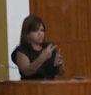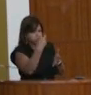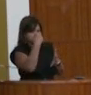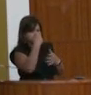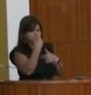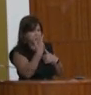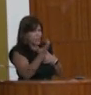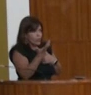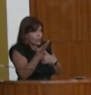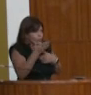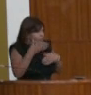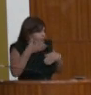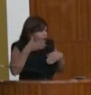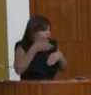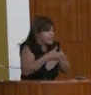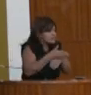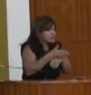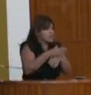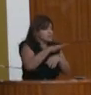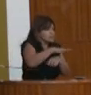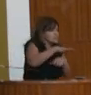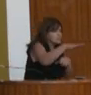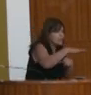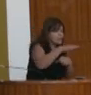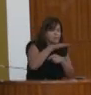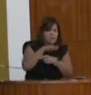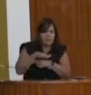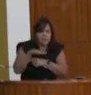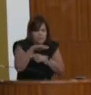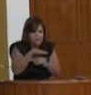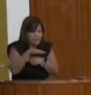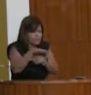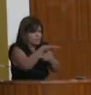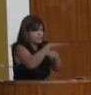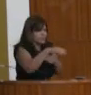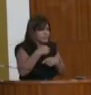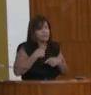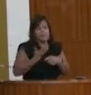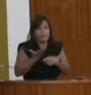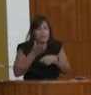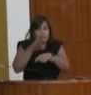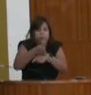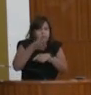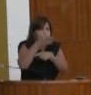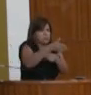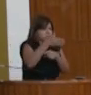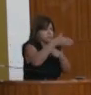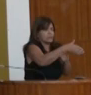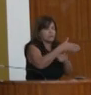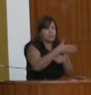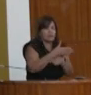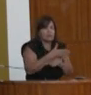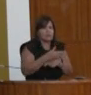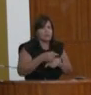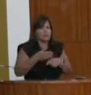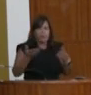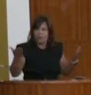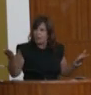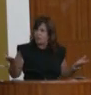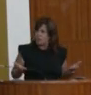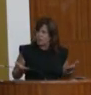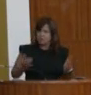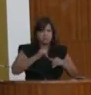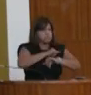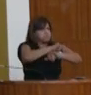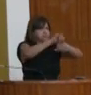acesso a esses espaços, a gente precisa estar na comissão, a gente precisa estar fazendo parte de tudo isso. Esse momento hoje não foi divulgado. A maior parte das